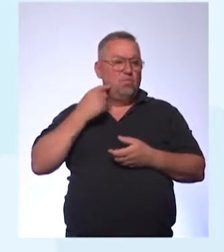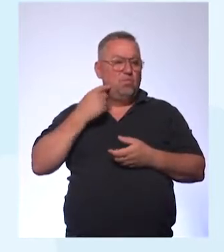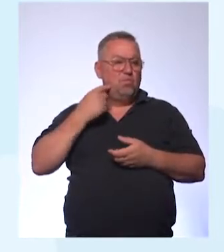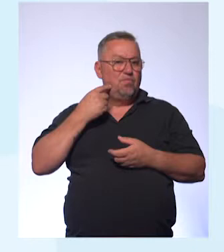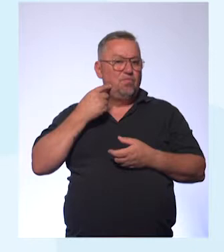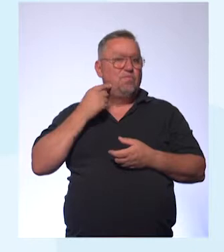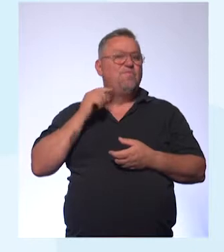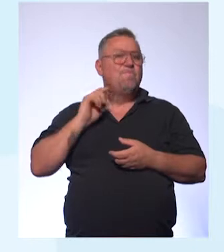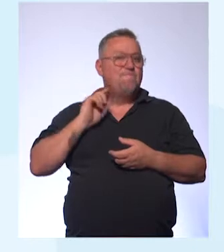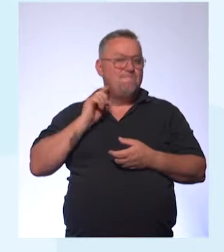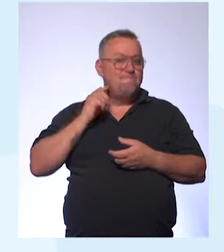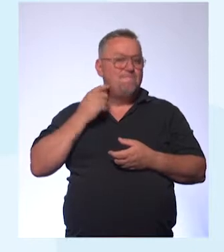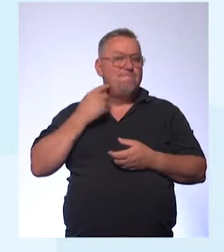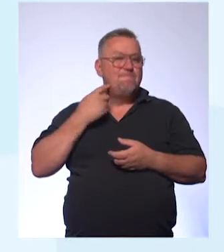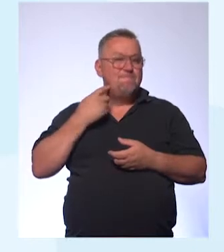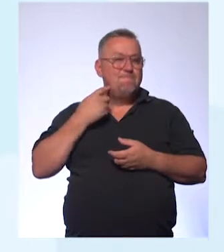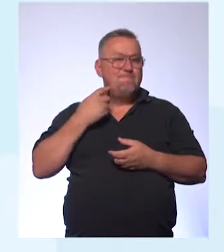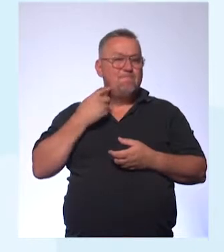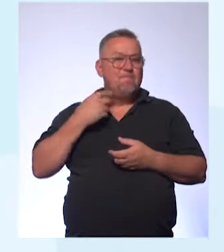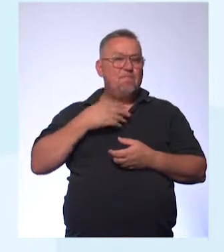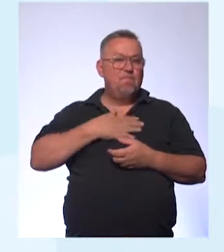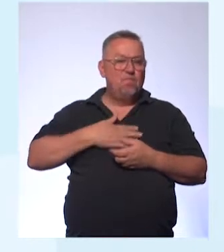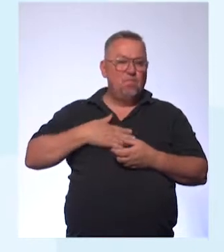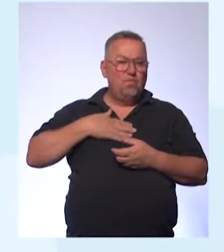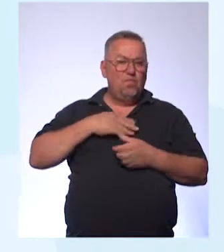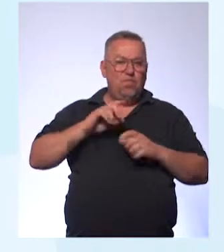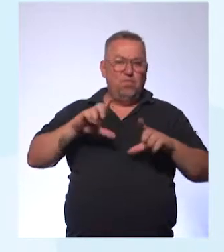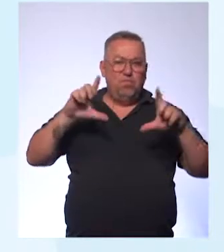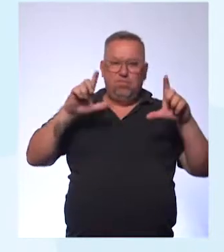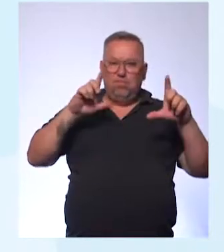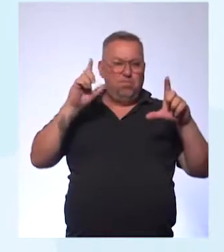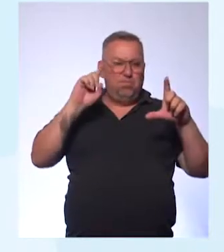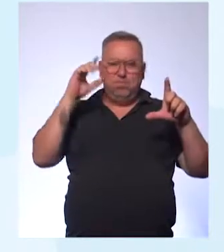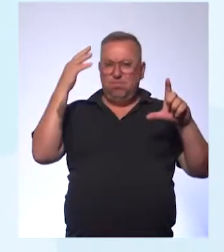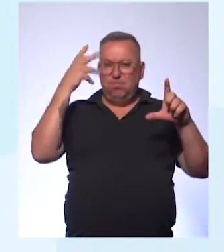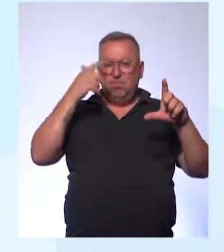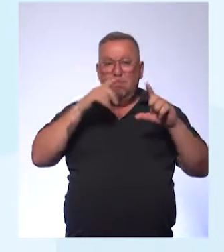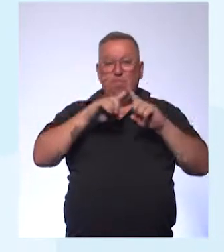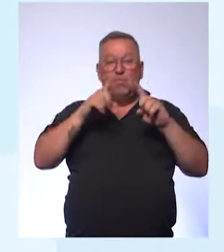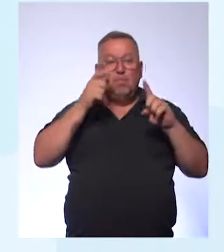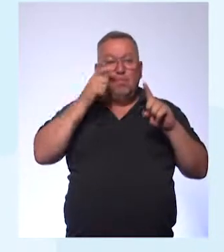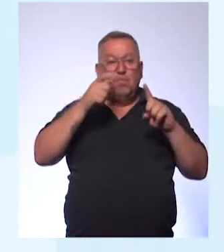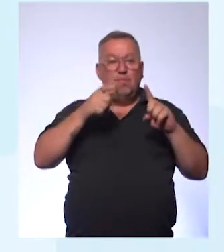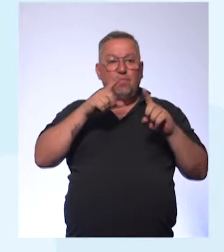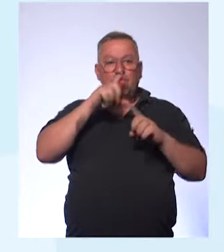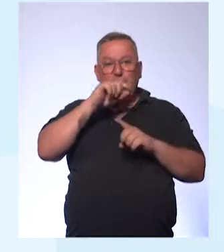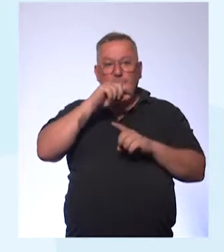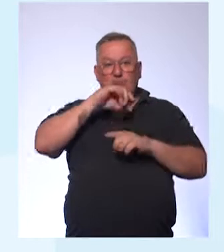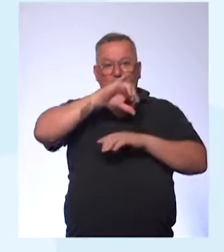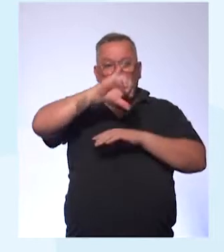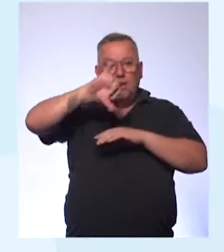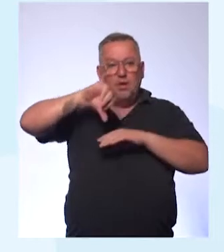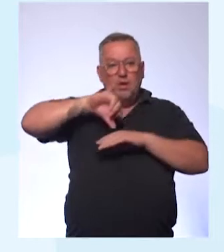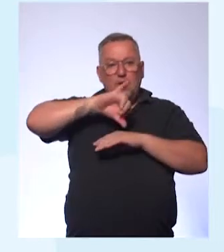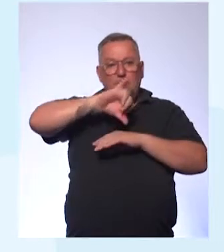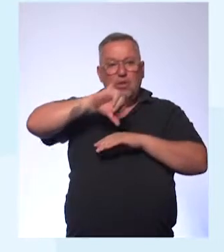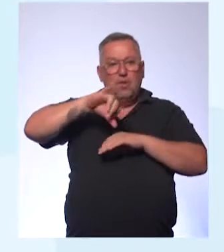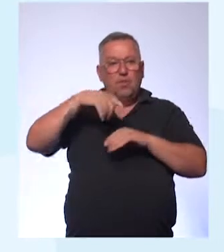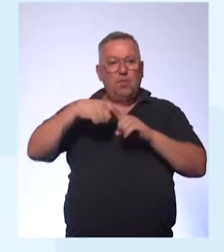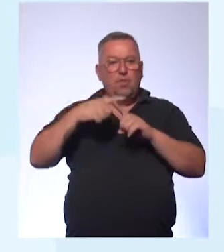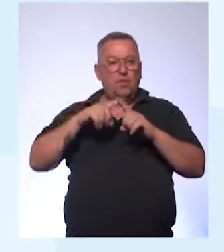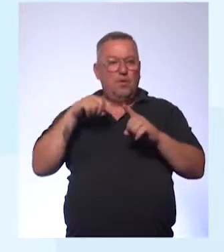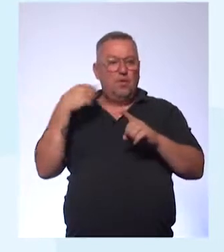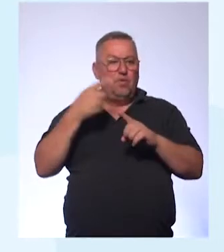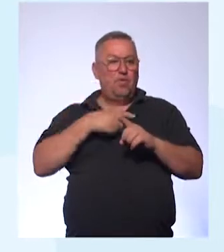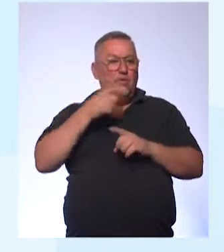né? Eu gosto não, né? Essa imagem não é bonita, mas é interessante mostrar essa imagem do pássaro cheio de óleo, porque a gente,